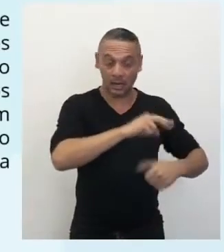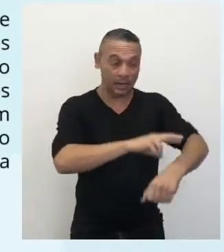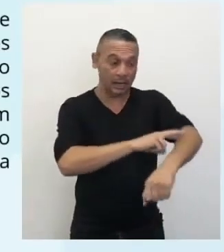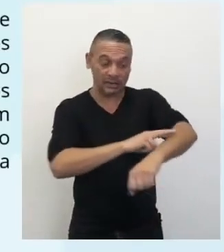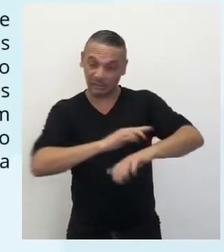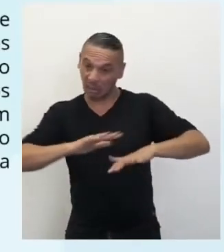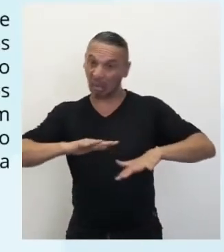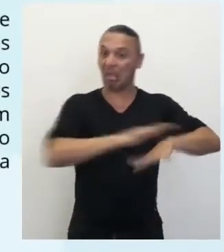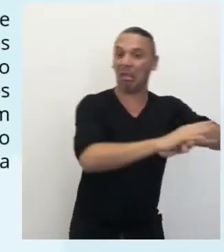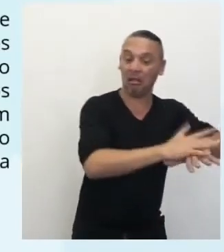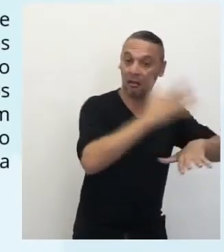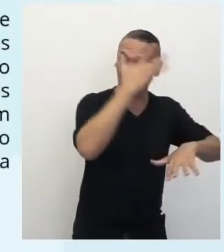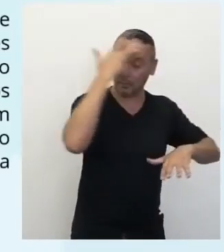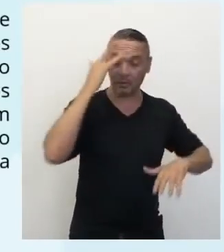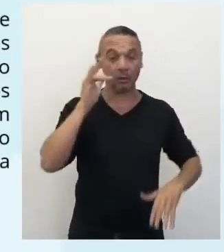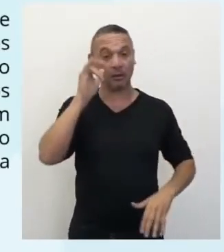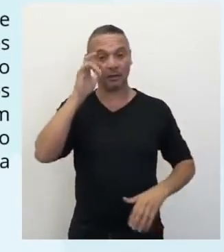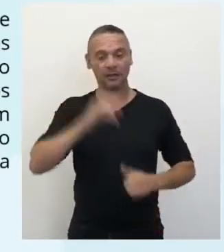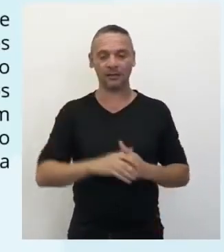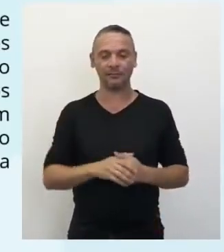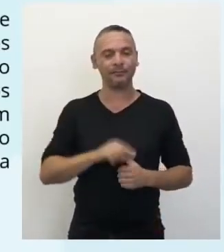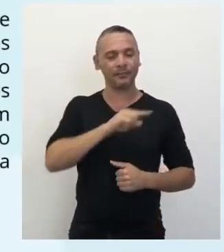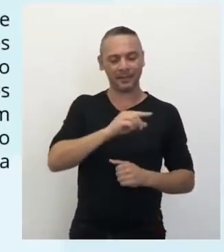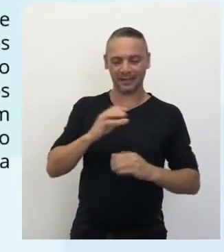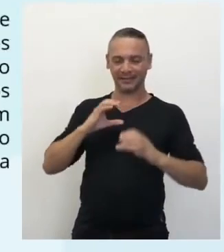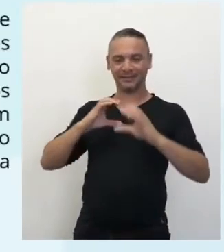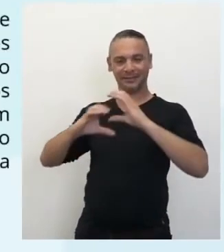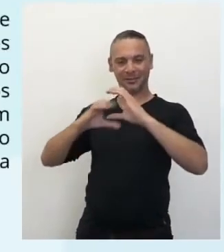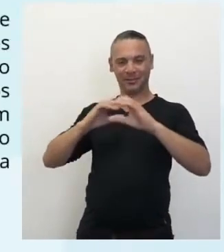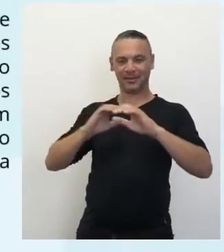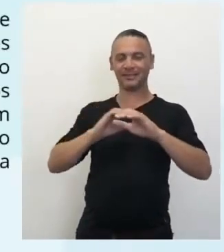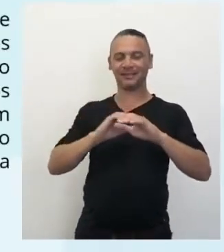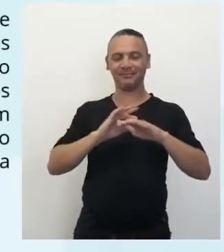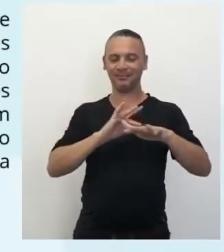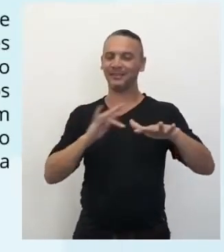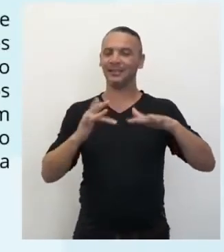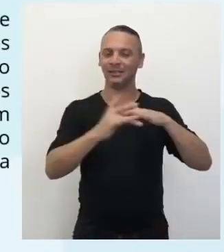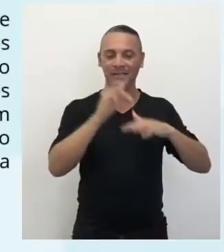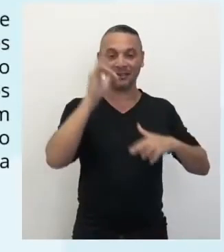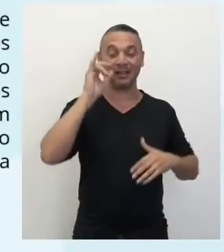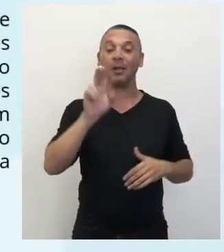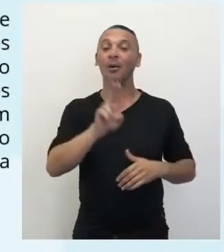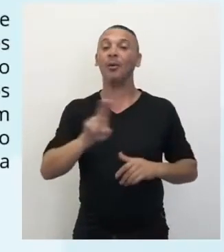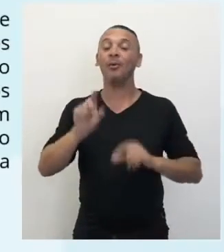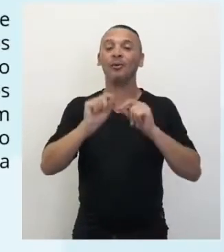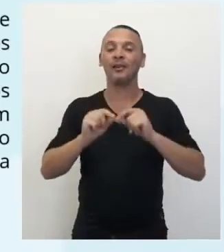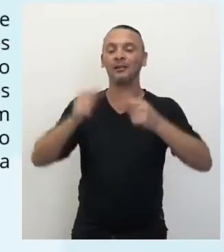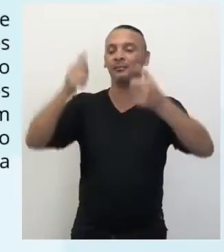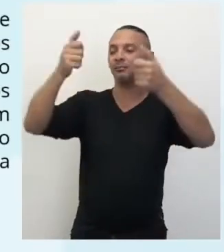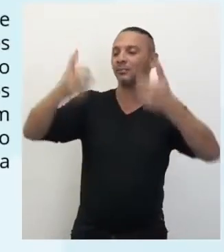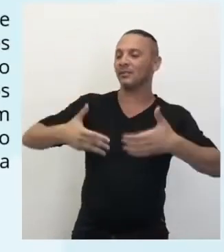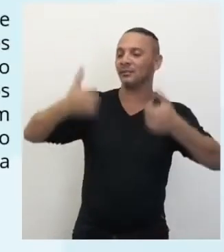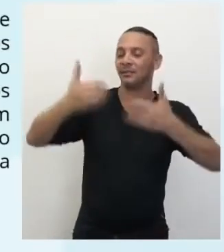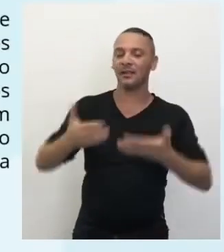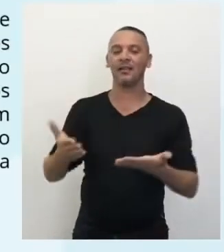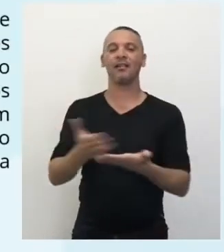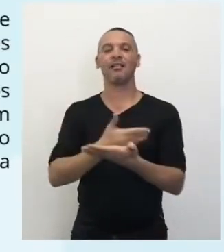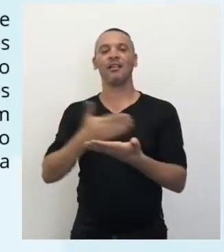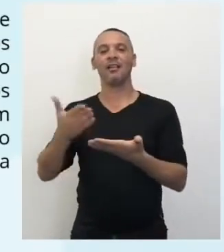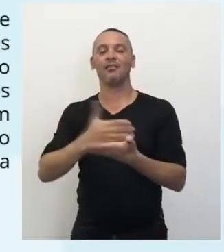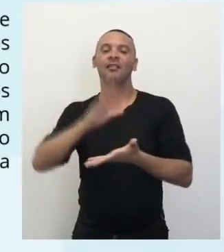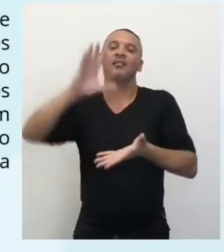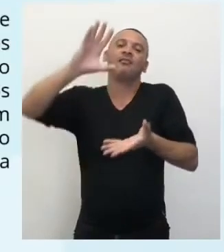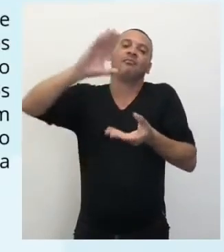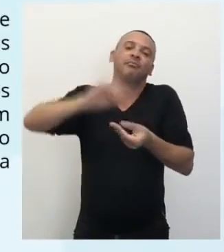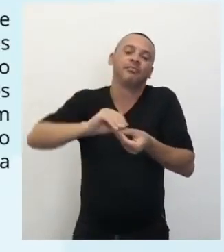Instagram. Seu pequeno canal de comunicação na rede social é utilizado para falar de livros que lê, fazendo